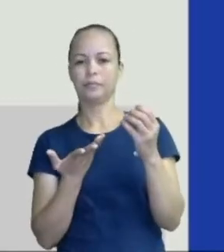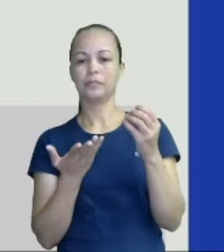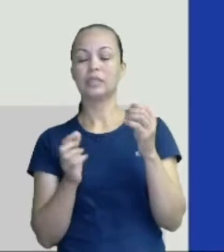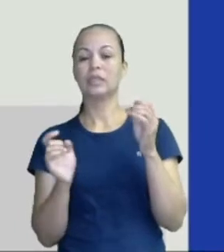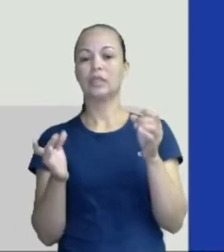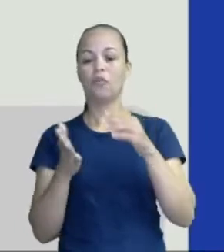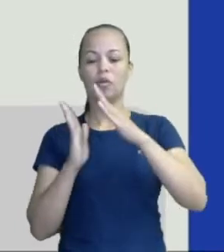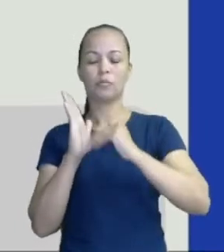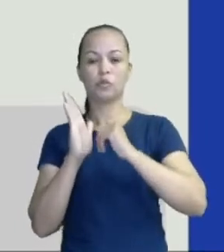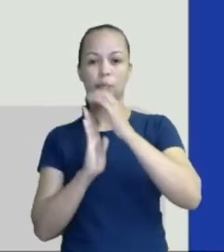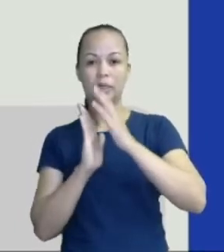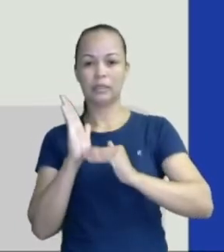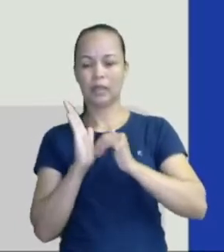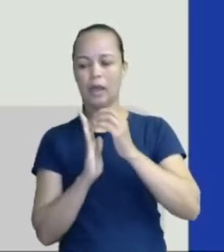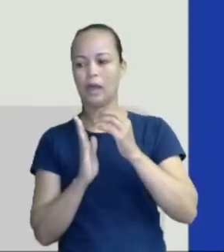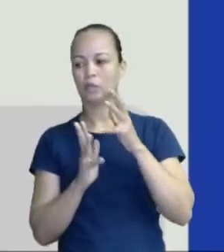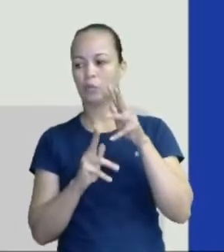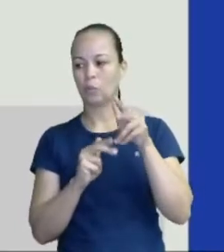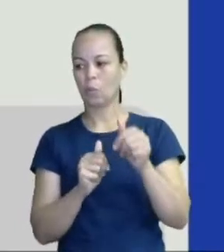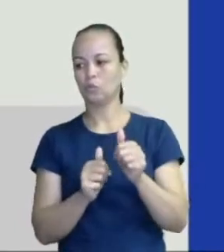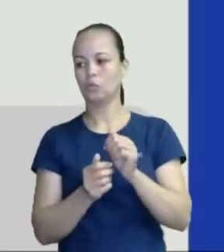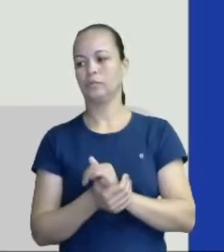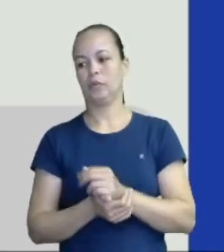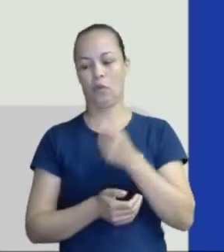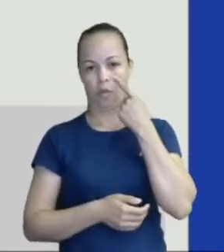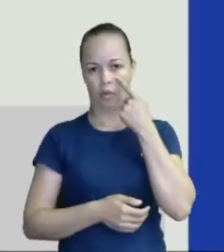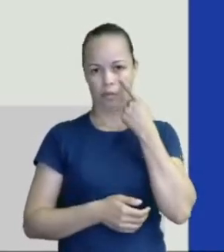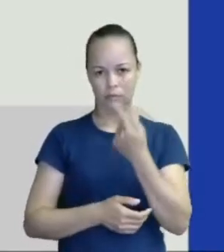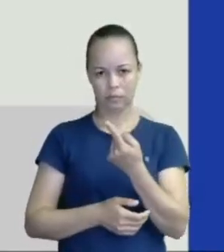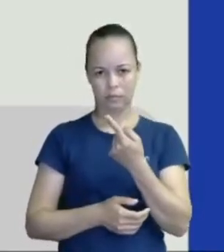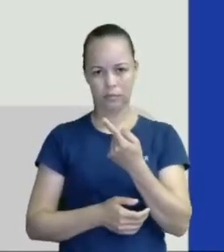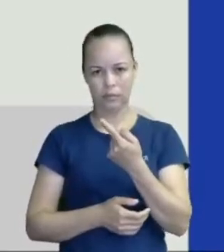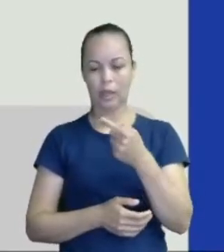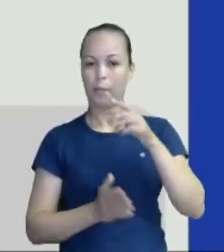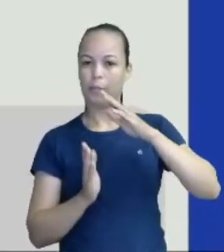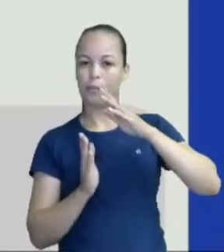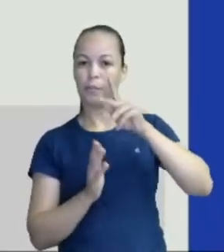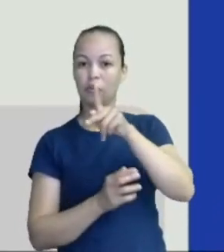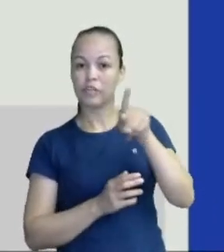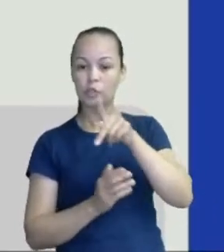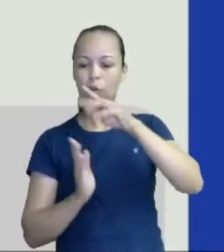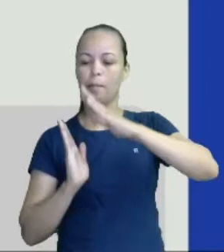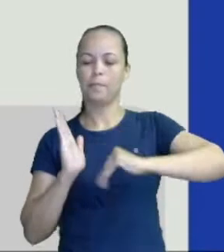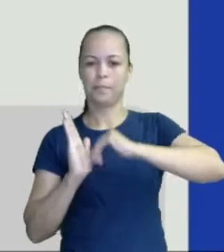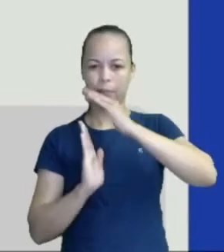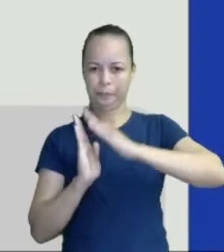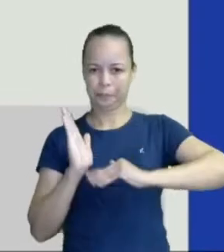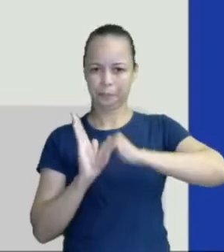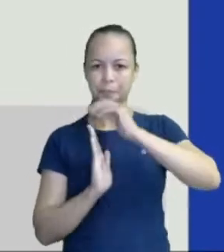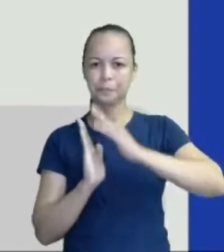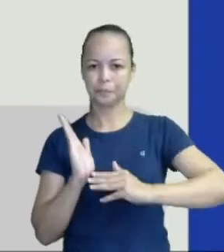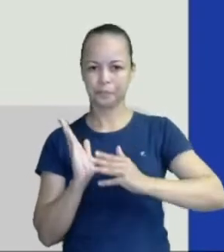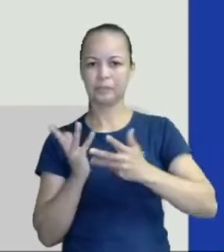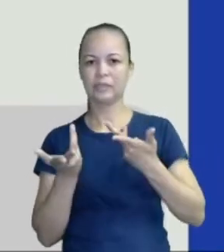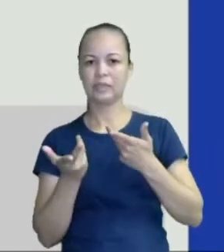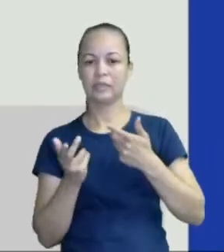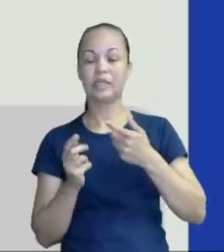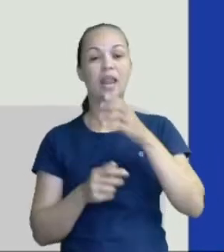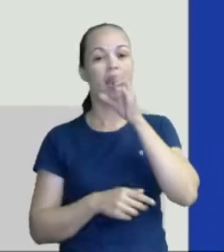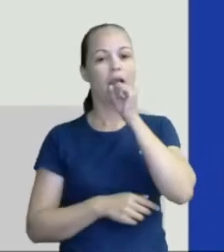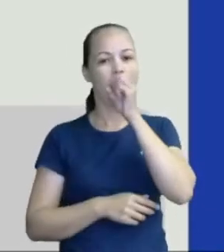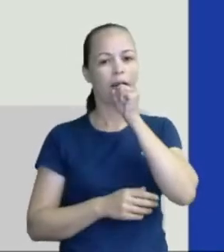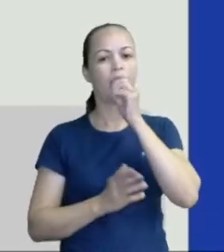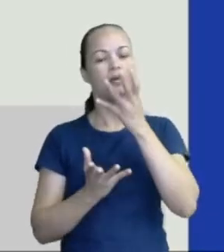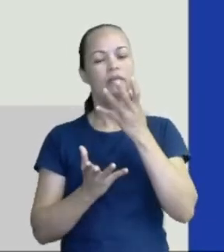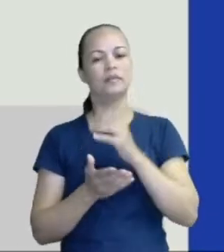certo? Vamos pintar eles aqui, ó. Ó, tia Tati pintou, tá certo? Tia Tati pintou de